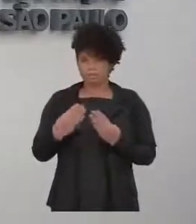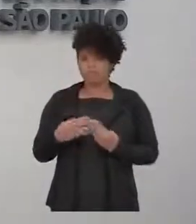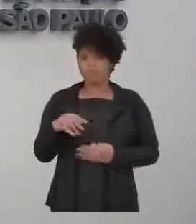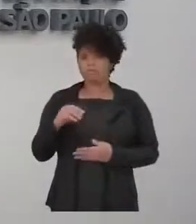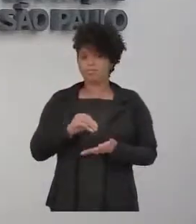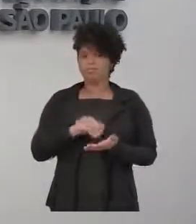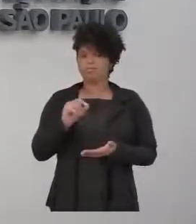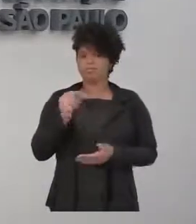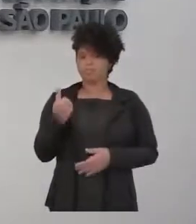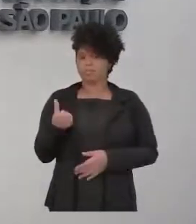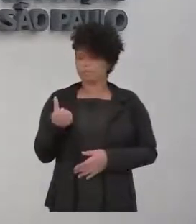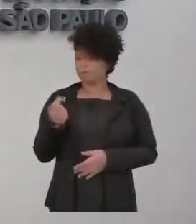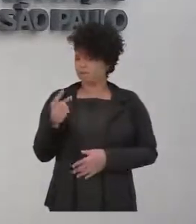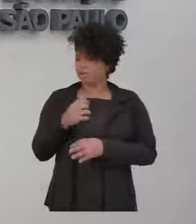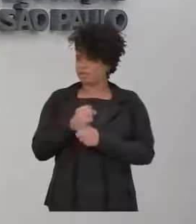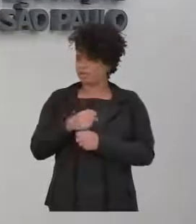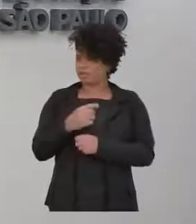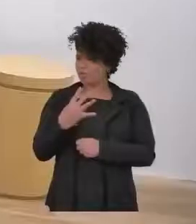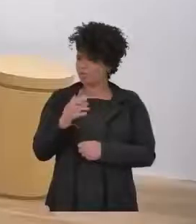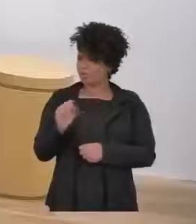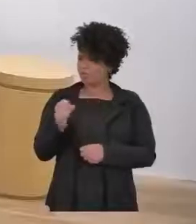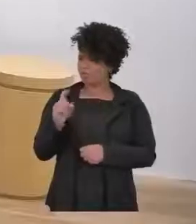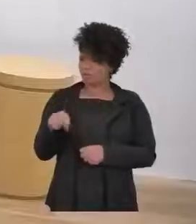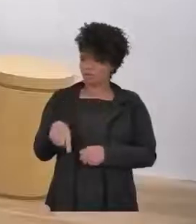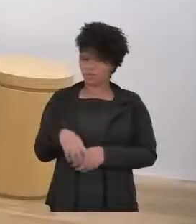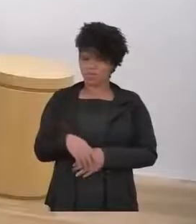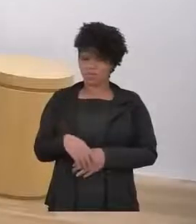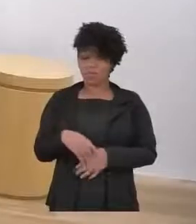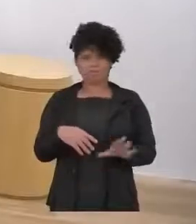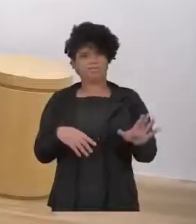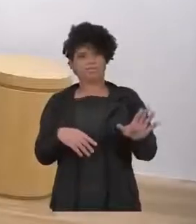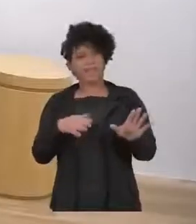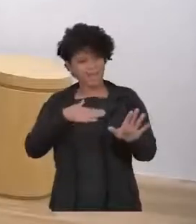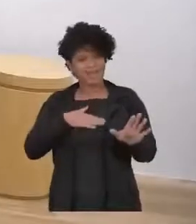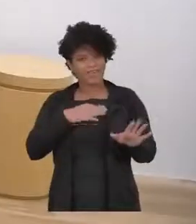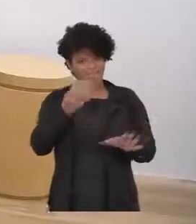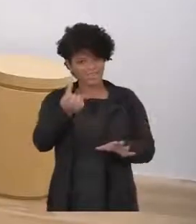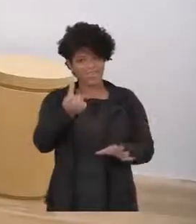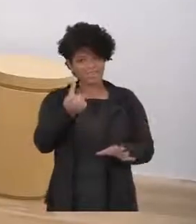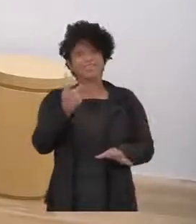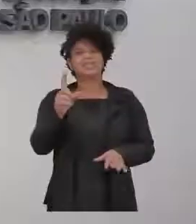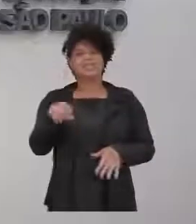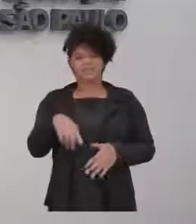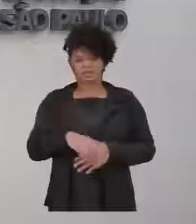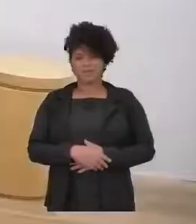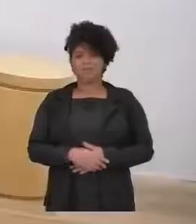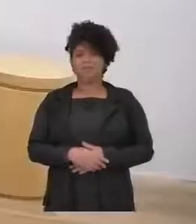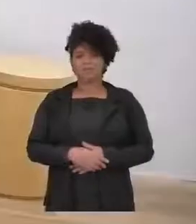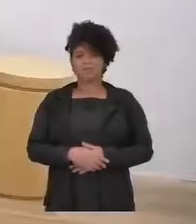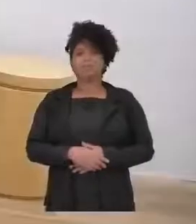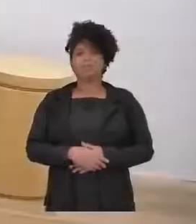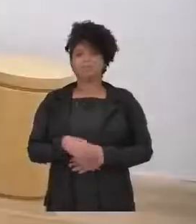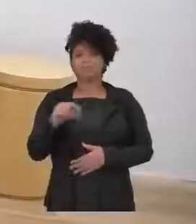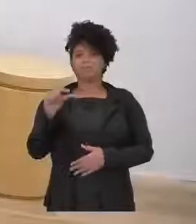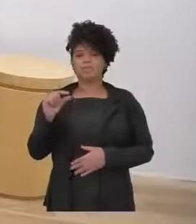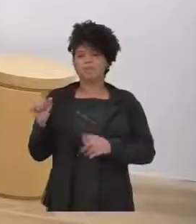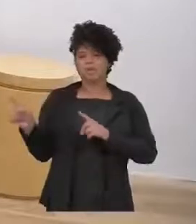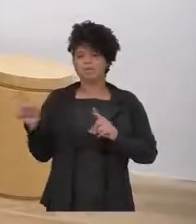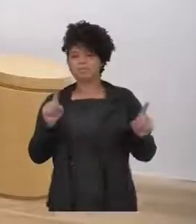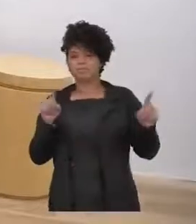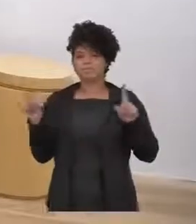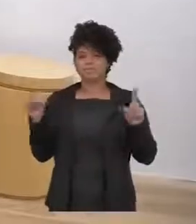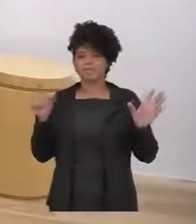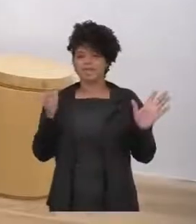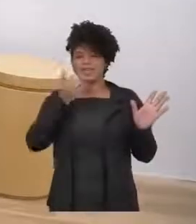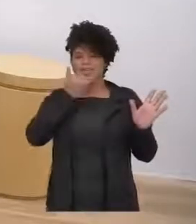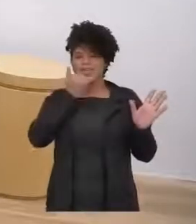6. Nossa, essa conta toda, 48 bimestres, tá bom. Faltam tô 6, acompanhando. pra você ver, faltam 6. 6 bimestres é pouquíssima. Opa, tô aqui, tô ali. Ah, eu me